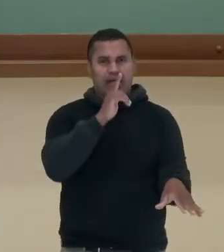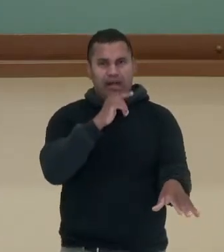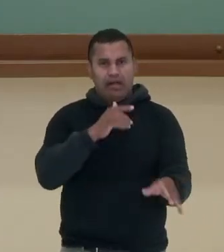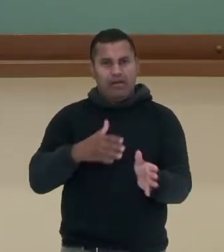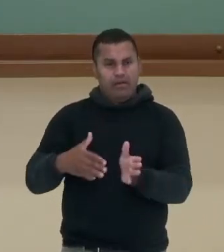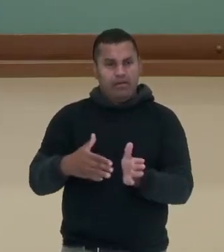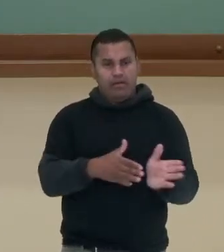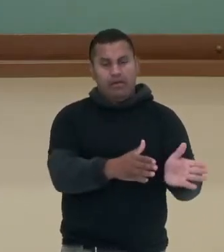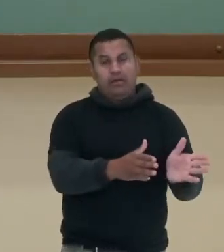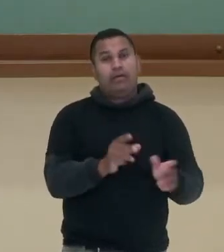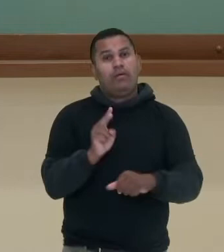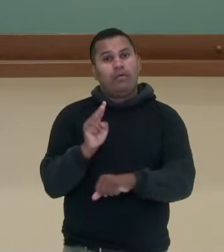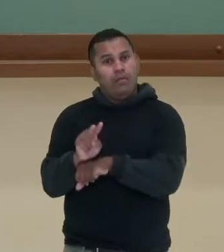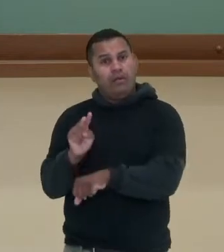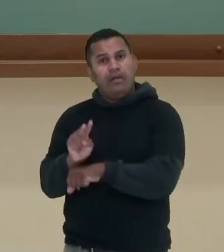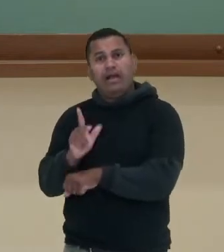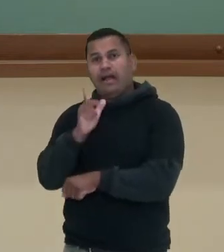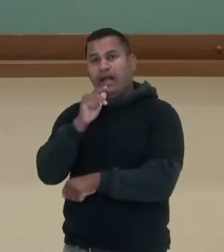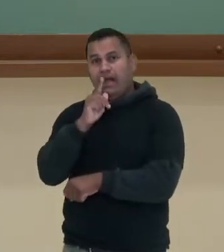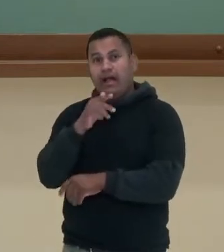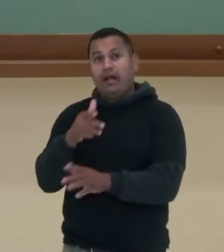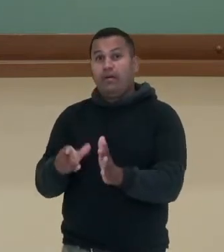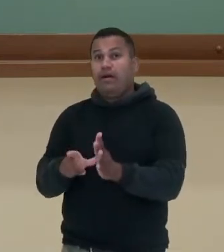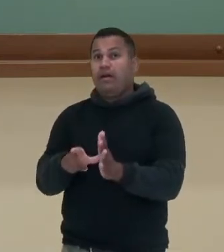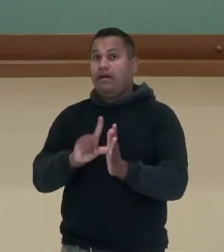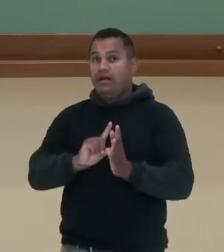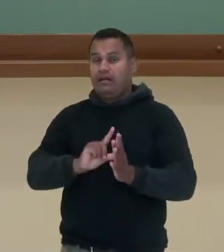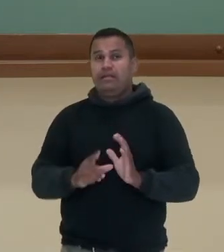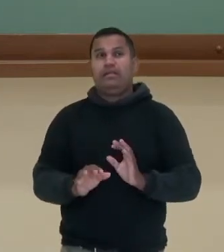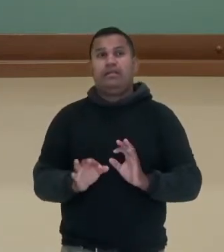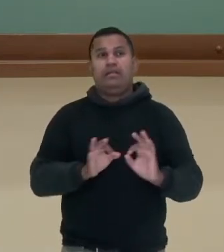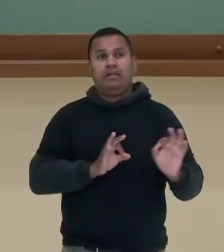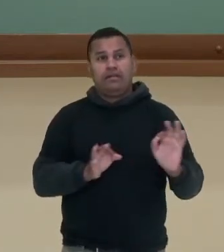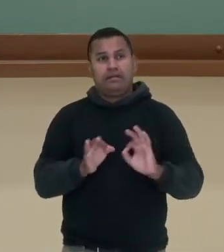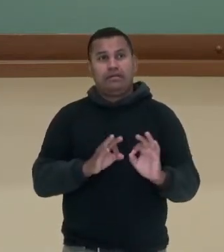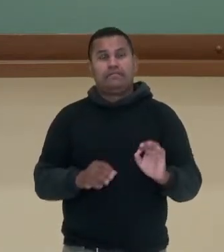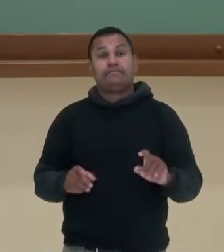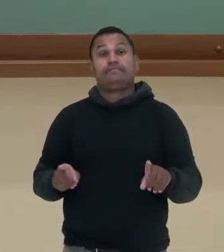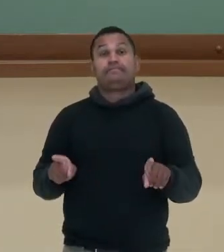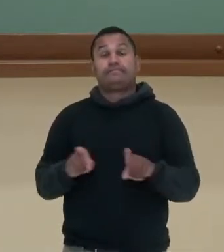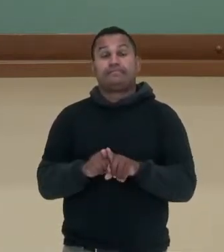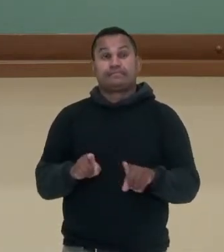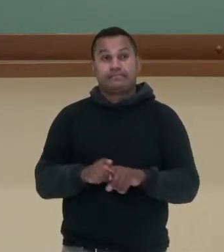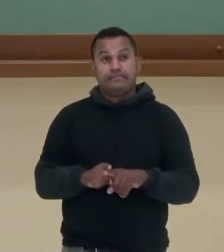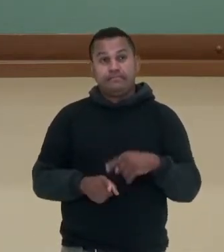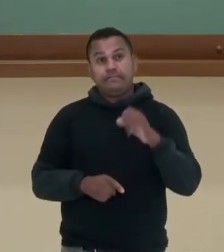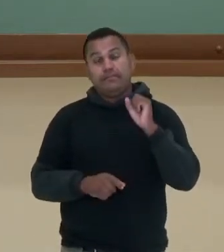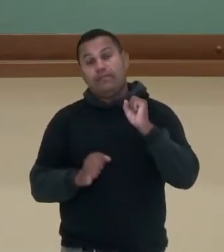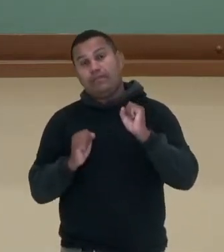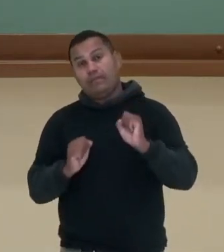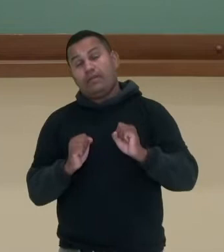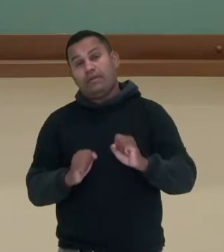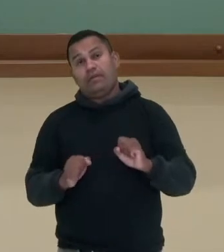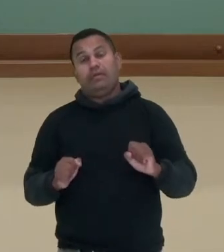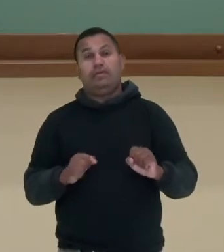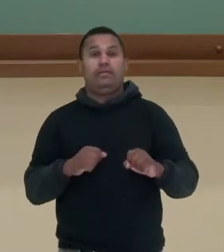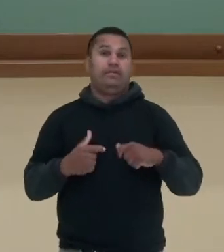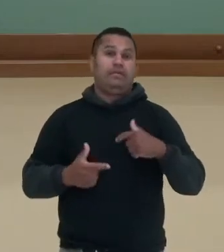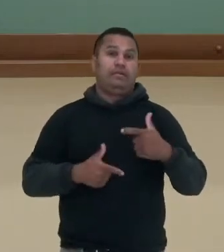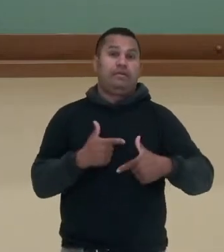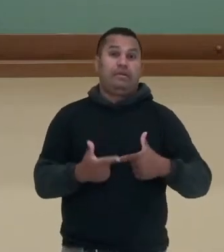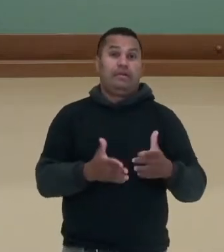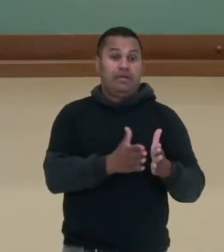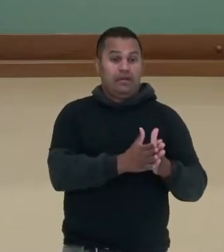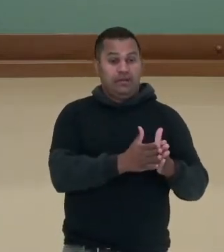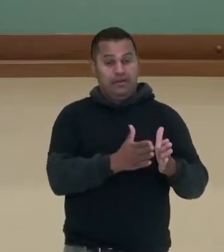interações naturais, as interações com os organismos. Pode trabalhar numa escala temporal, aquilo que está acontecendo agora.